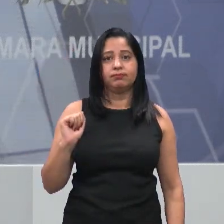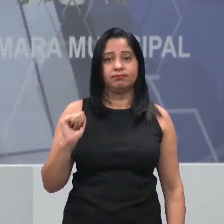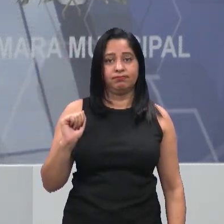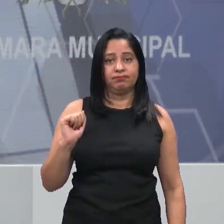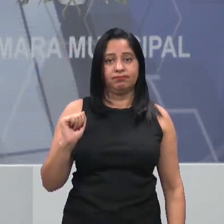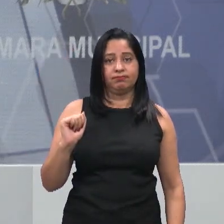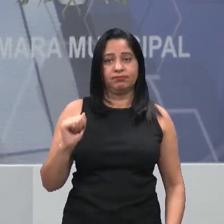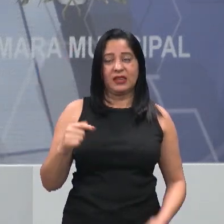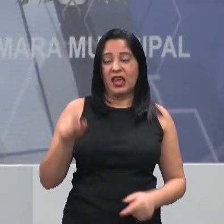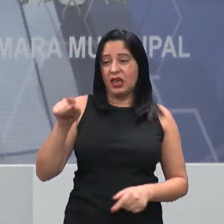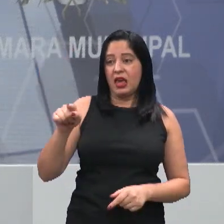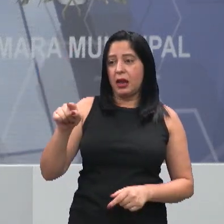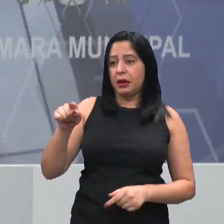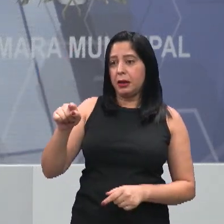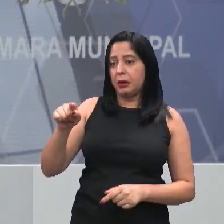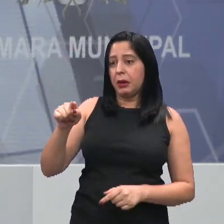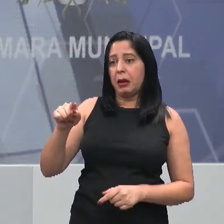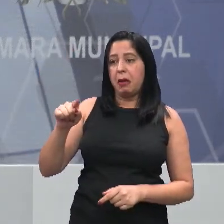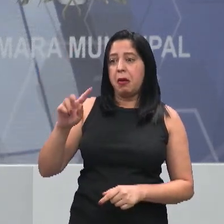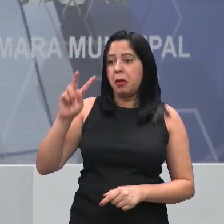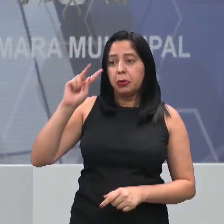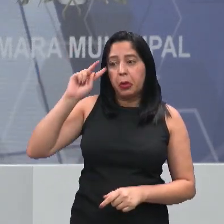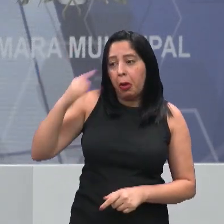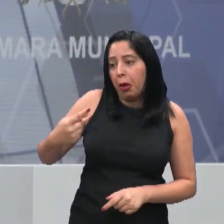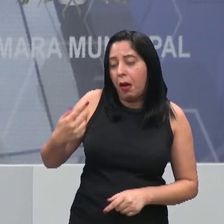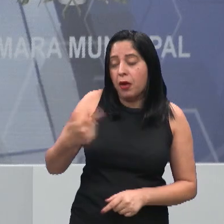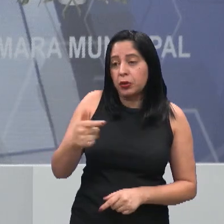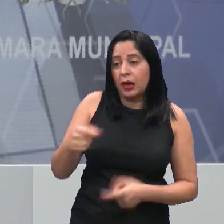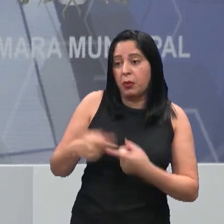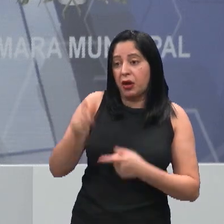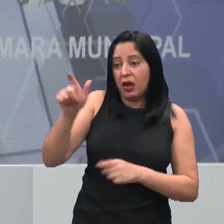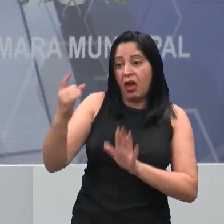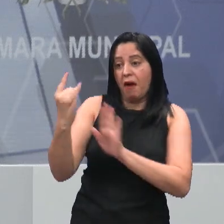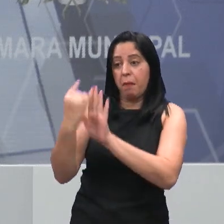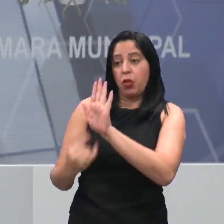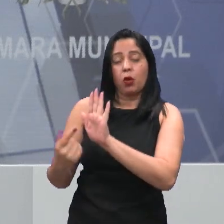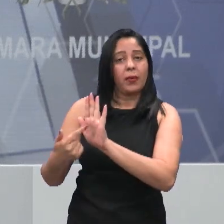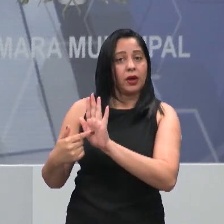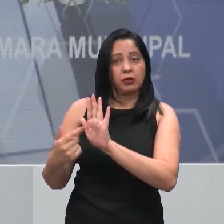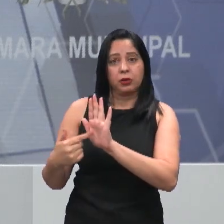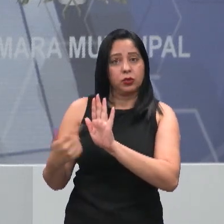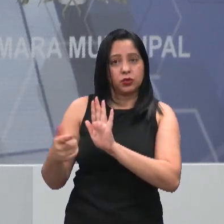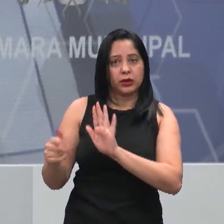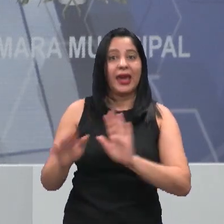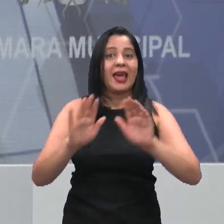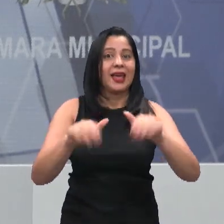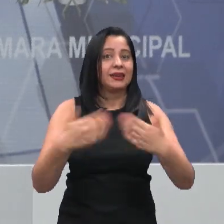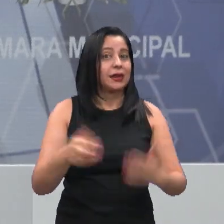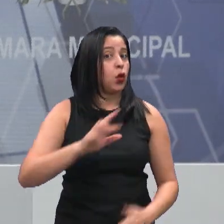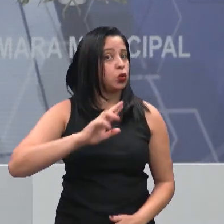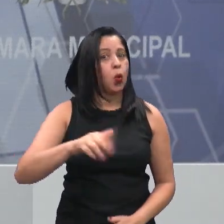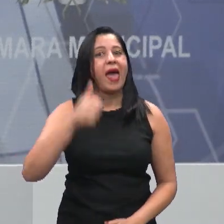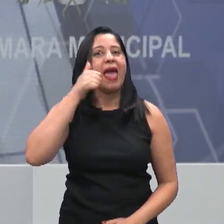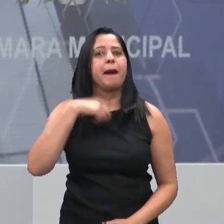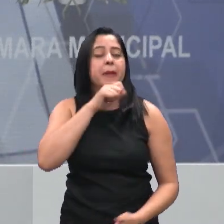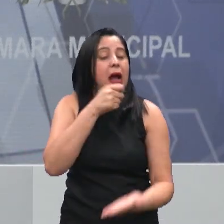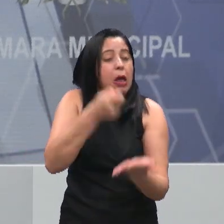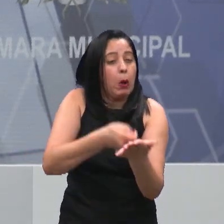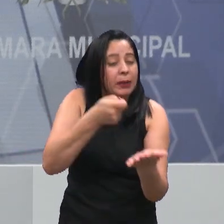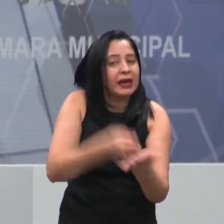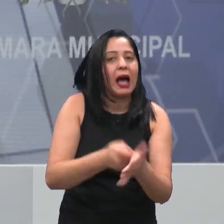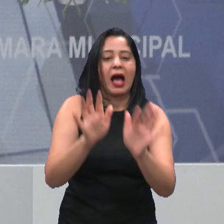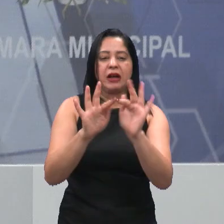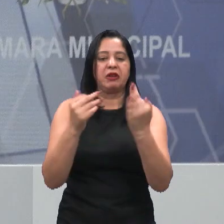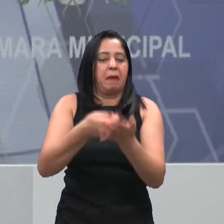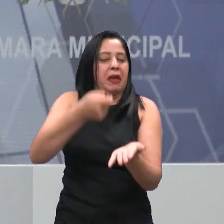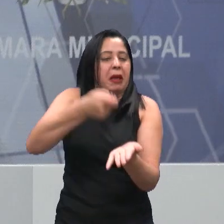não tem um documento. Então, não existe nenhuma obrigatoriedade da mãe fazer o sepultamento, da família fazer o